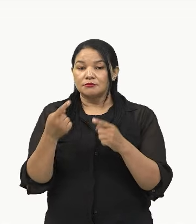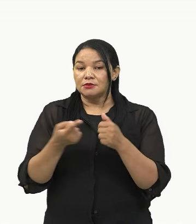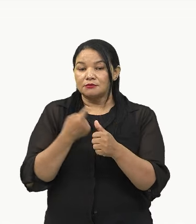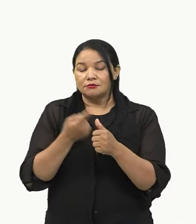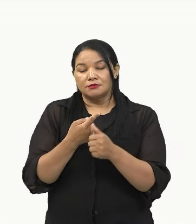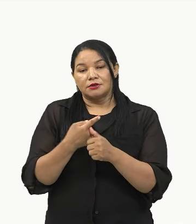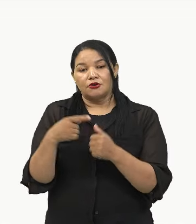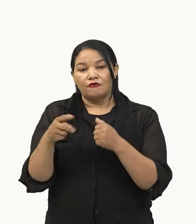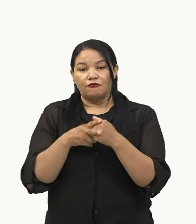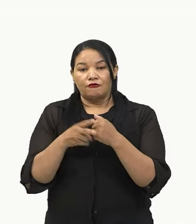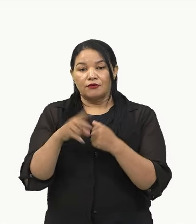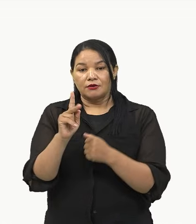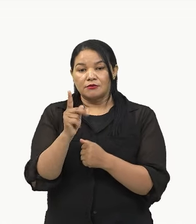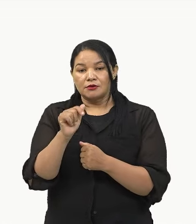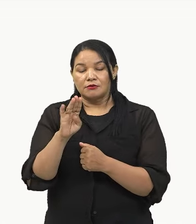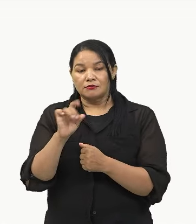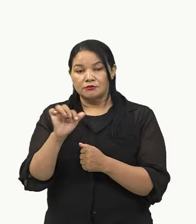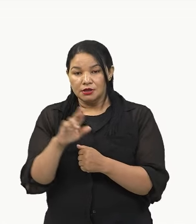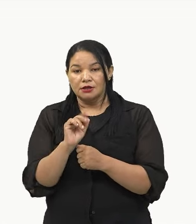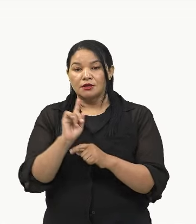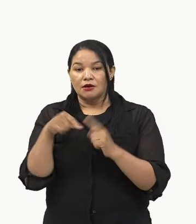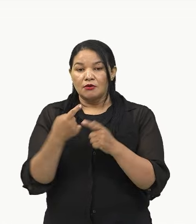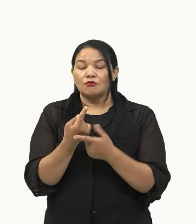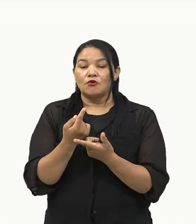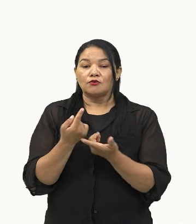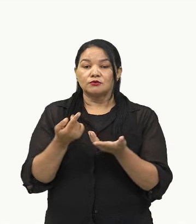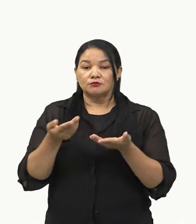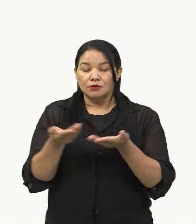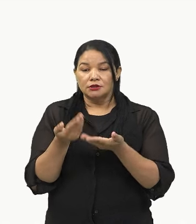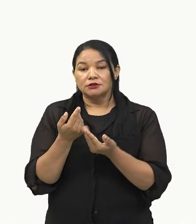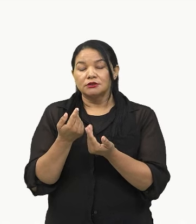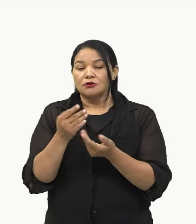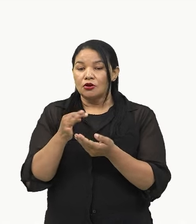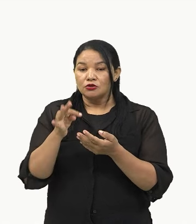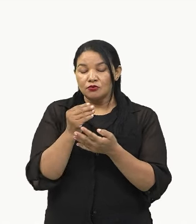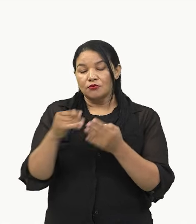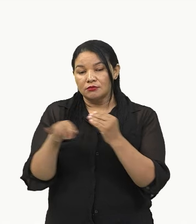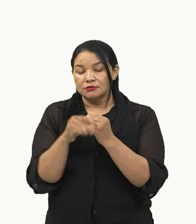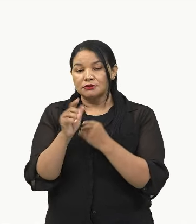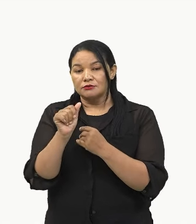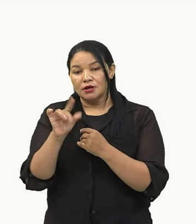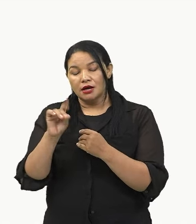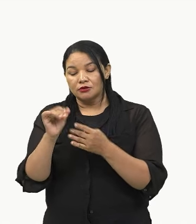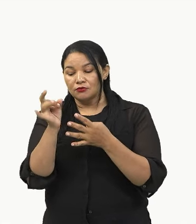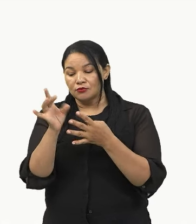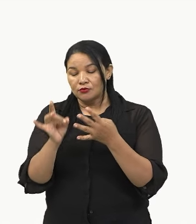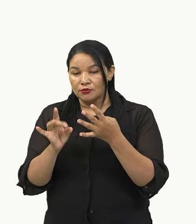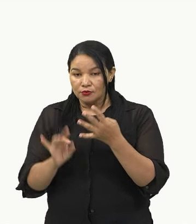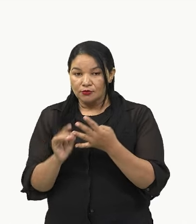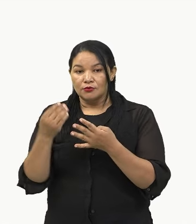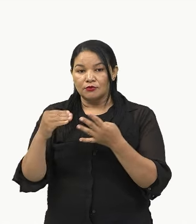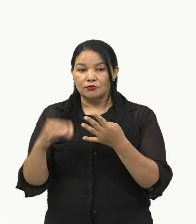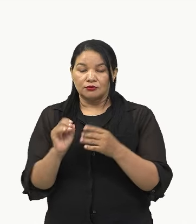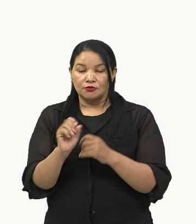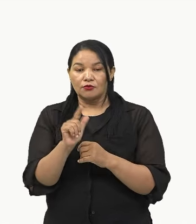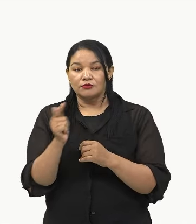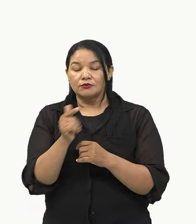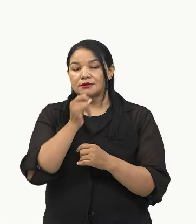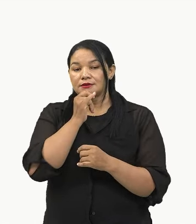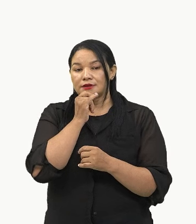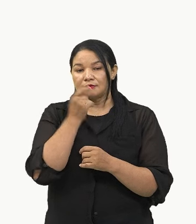No nosso participio, a gente repete ele para todos. Vamos ver aqui alguns exemplos.